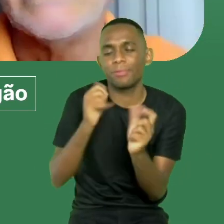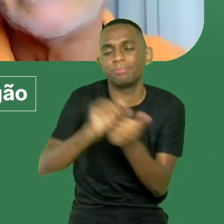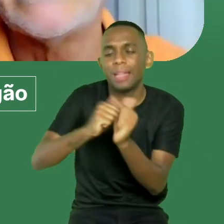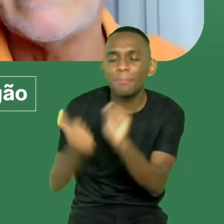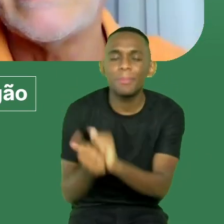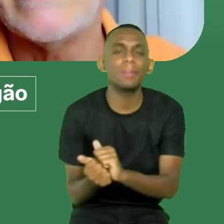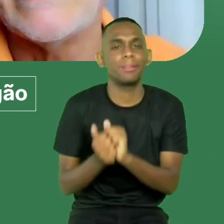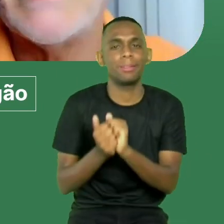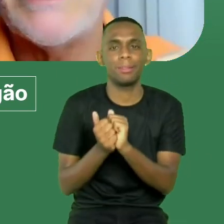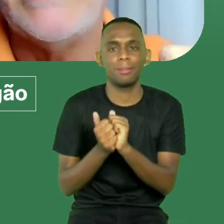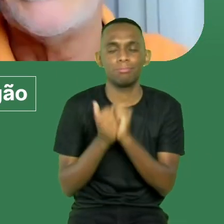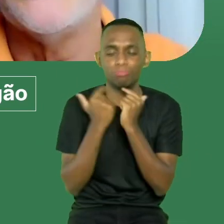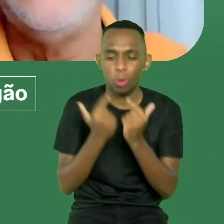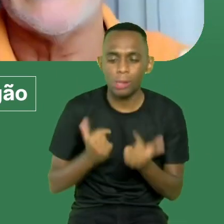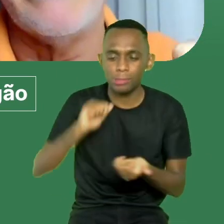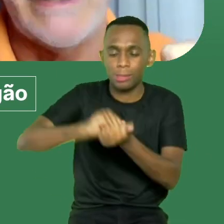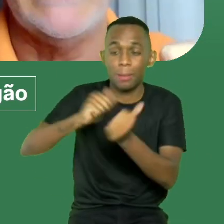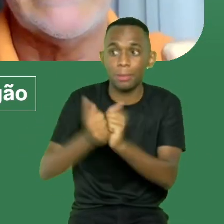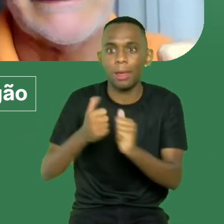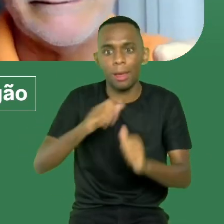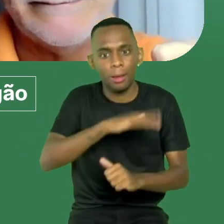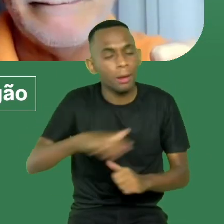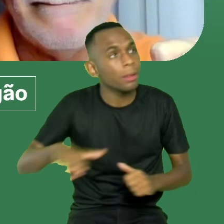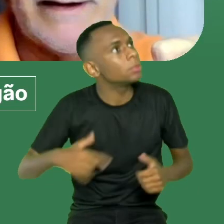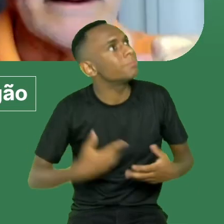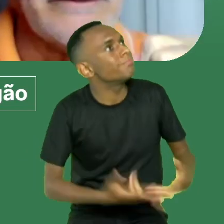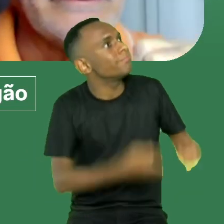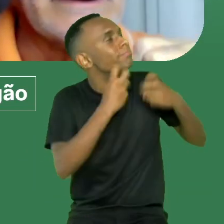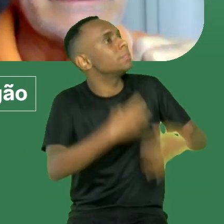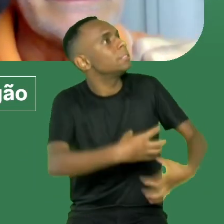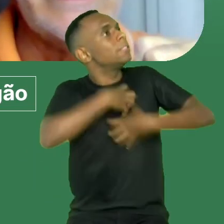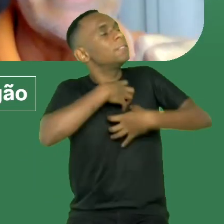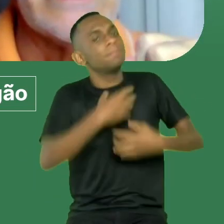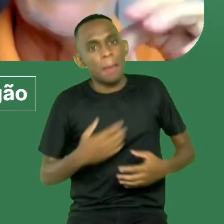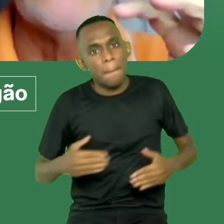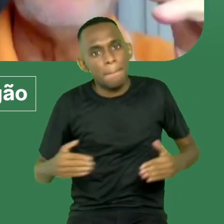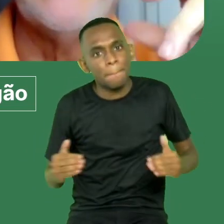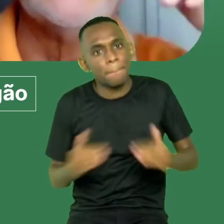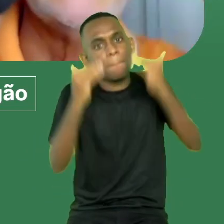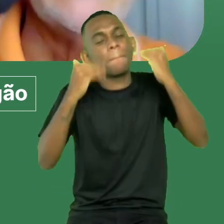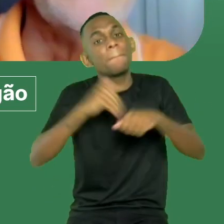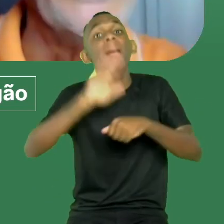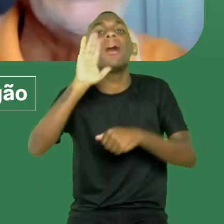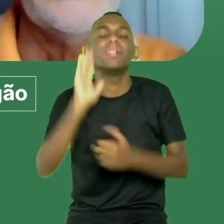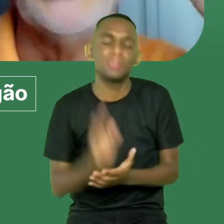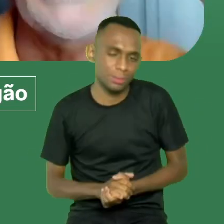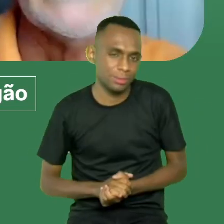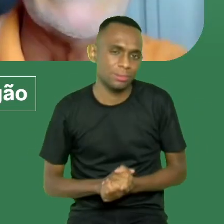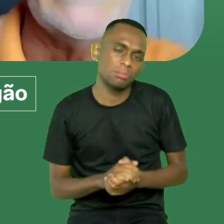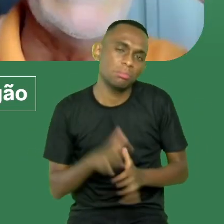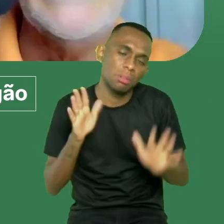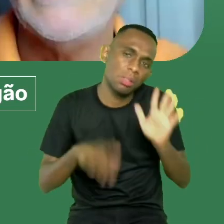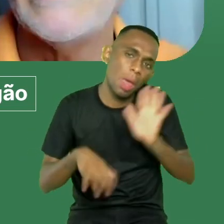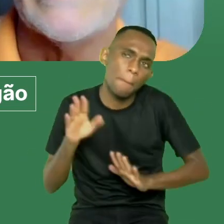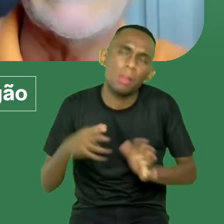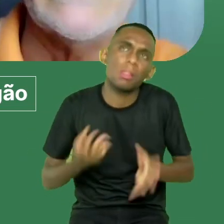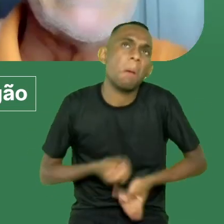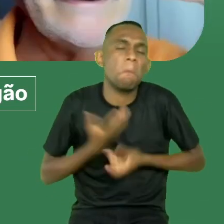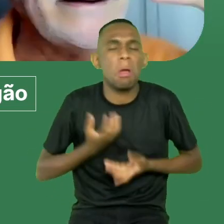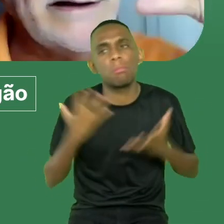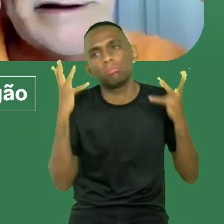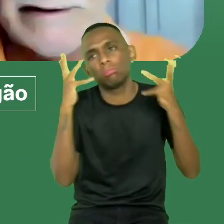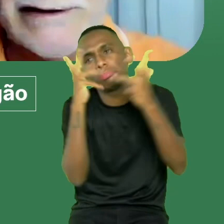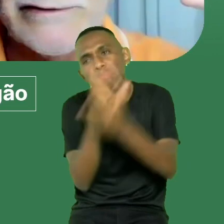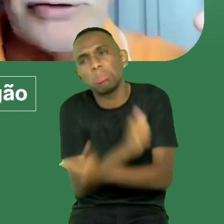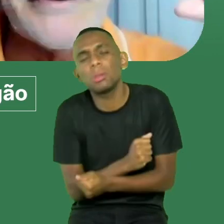a criança se identifica mais. Ela Então, cativa, assim, né? às vezes uma poesia muito bonita, lírica,